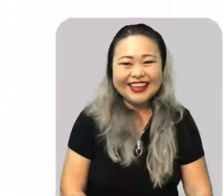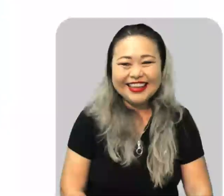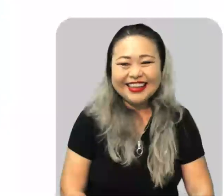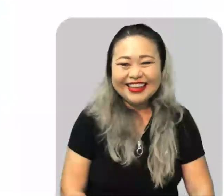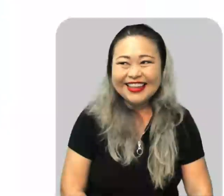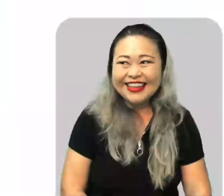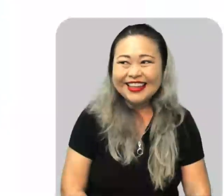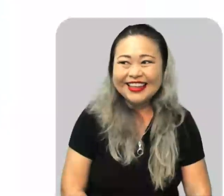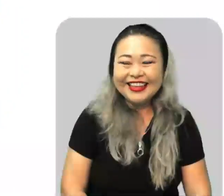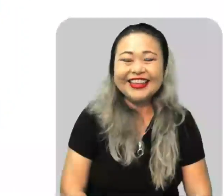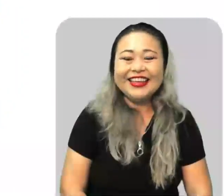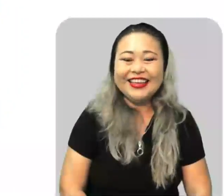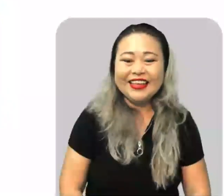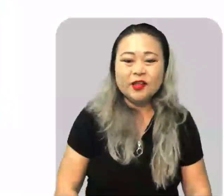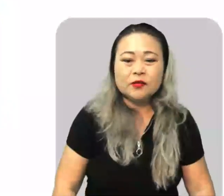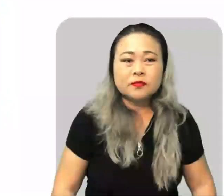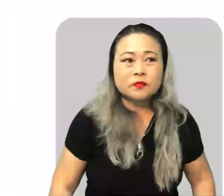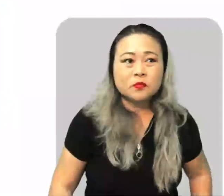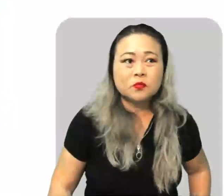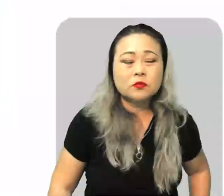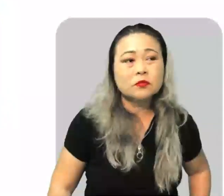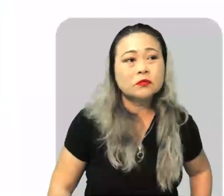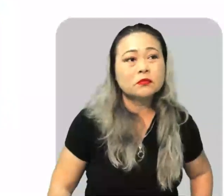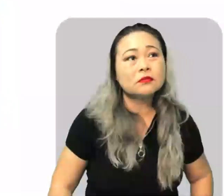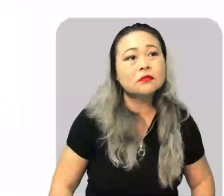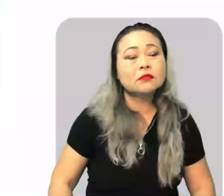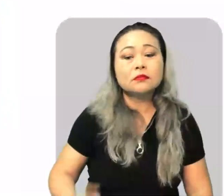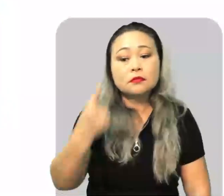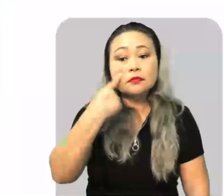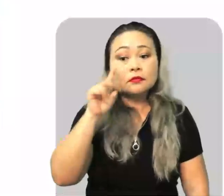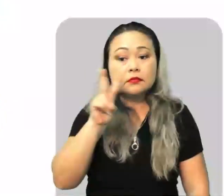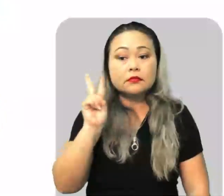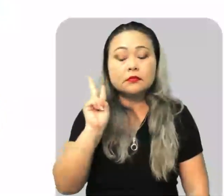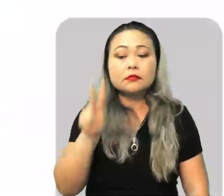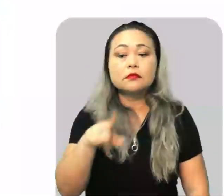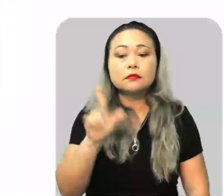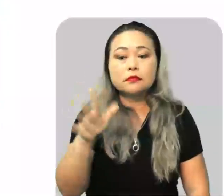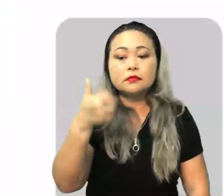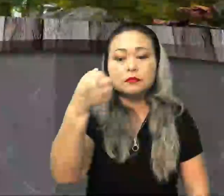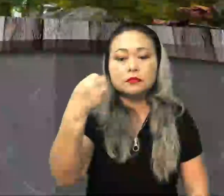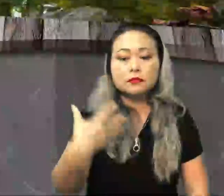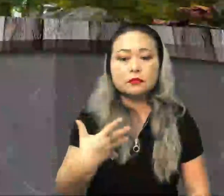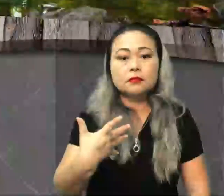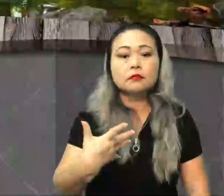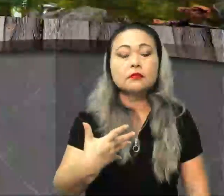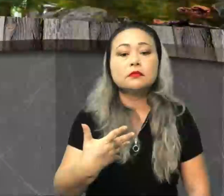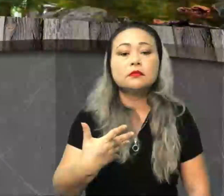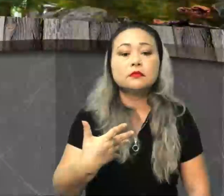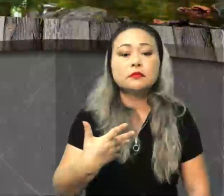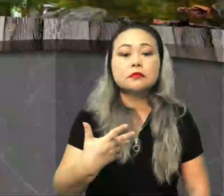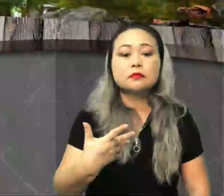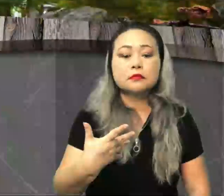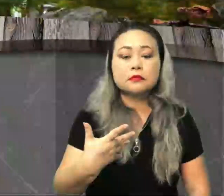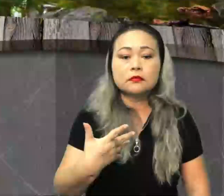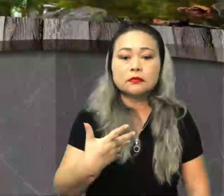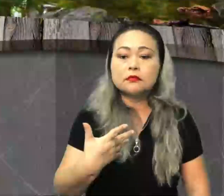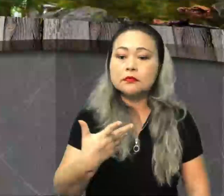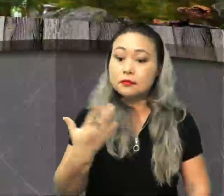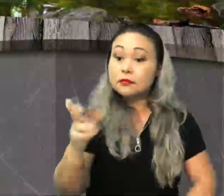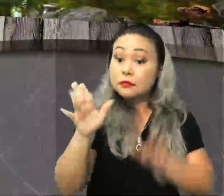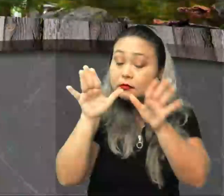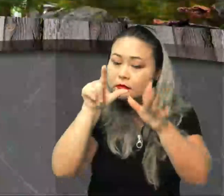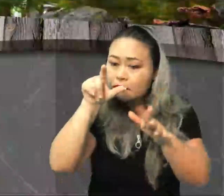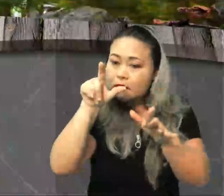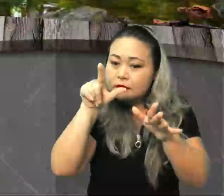Acontece, gente. Vamos lá. Aí a gente... Tá. Então, olha aqui pra mim, então. Eu vou mostrar em mim, né? Então, as